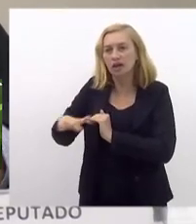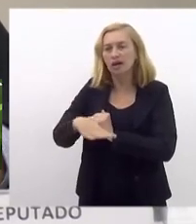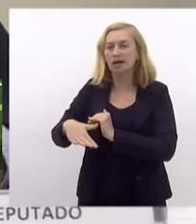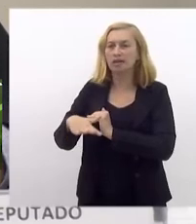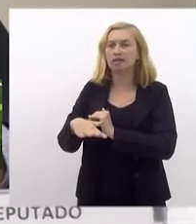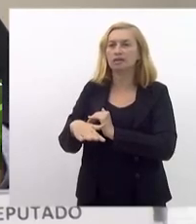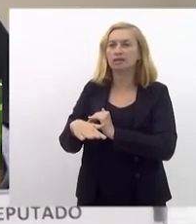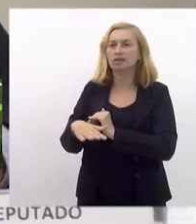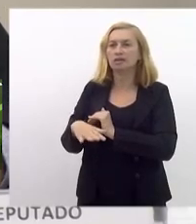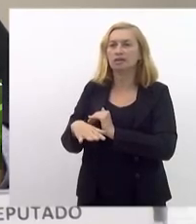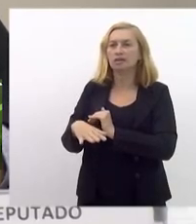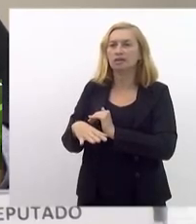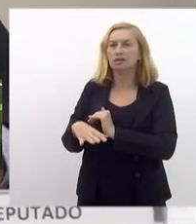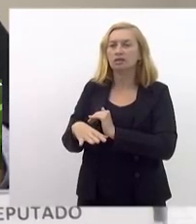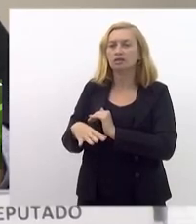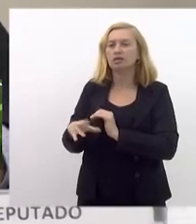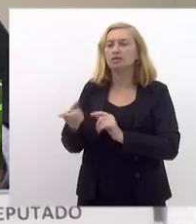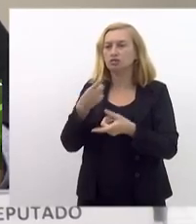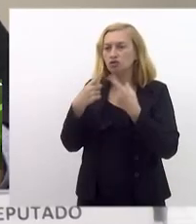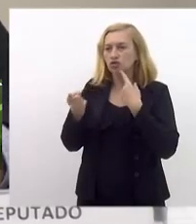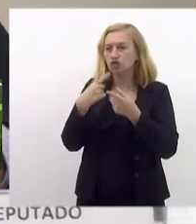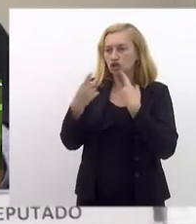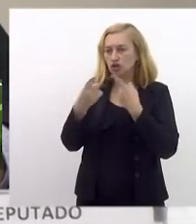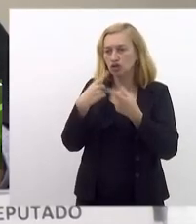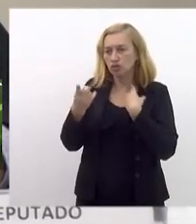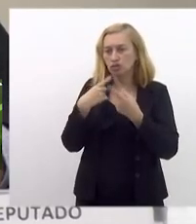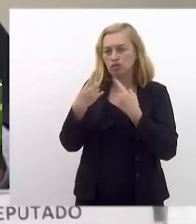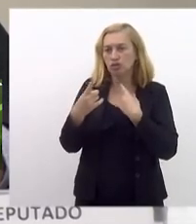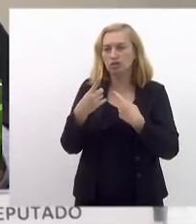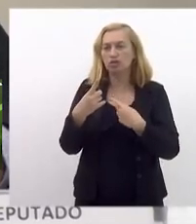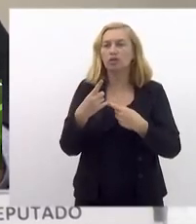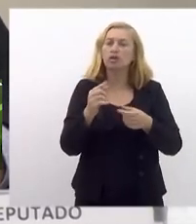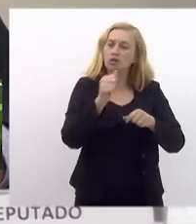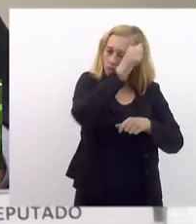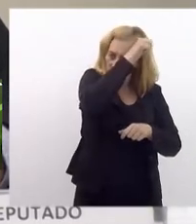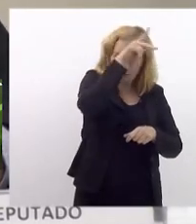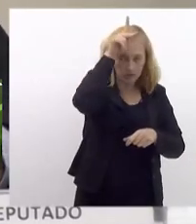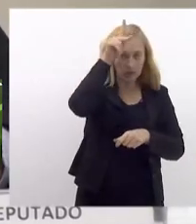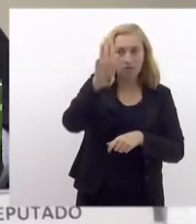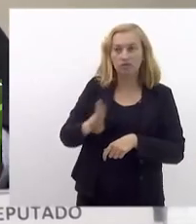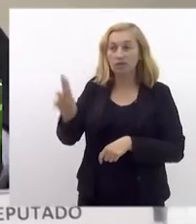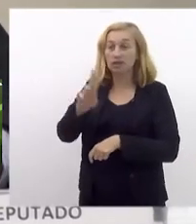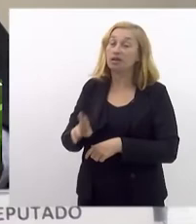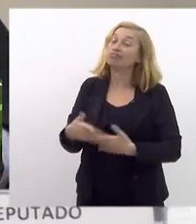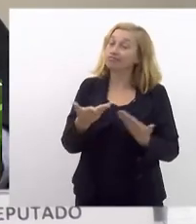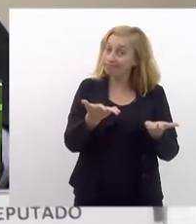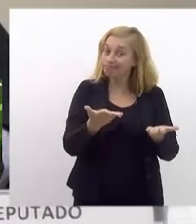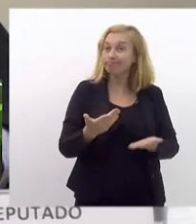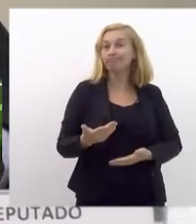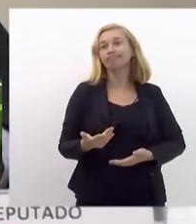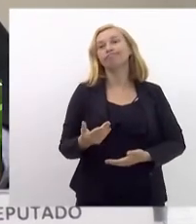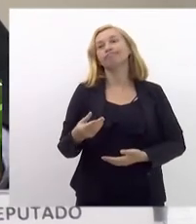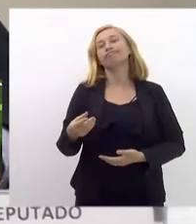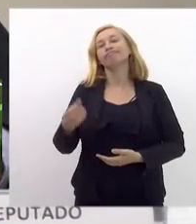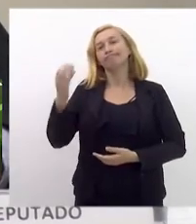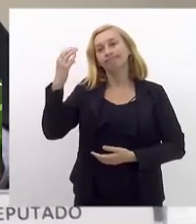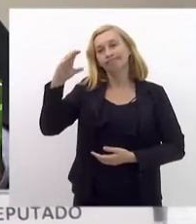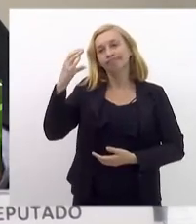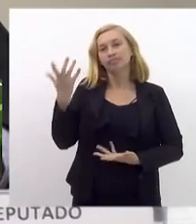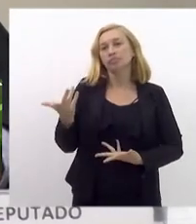induzidas pelo diálogo entre a Prefeitura e a Universidade. Um deles é esse aí. Então, muito bom. É claro que Niterói vive uma situação